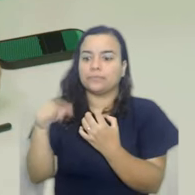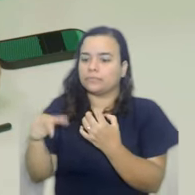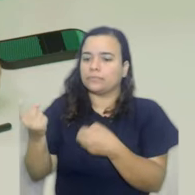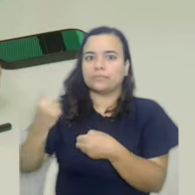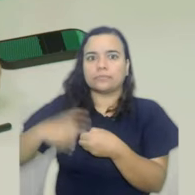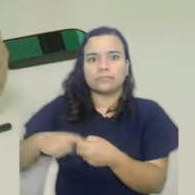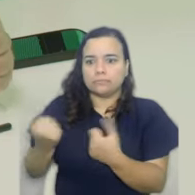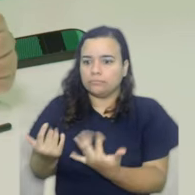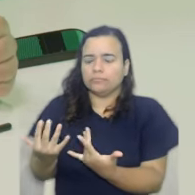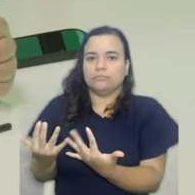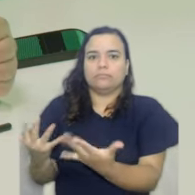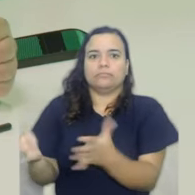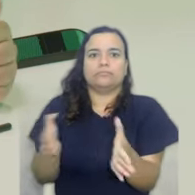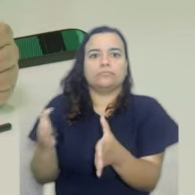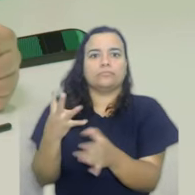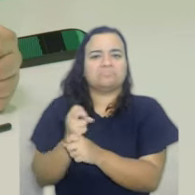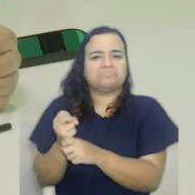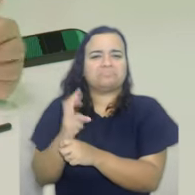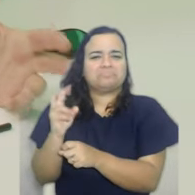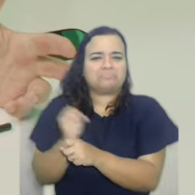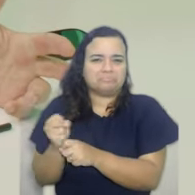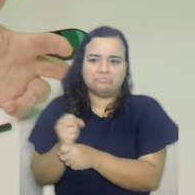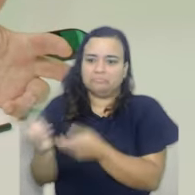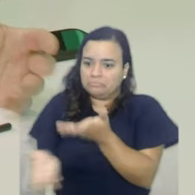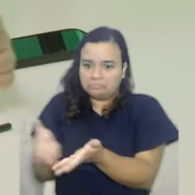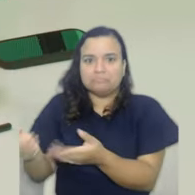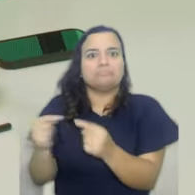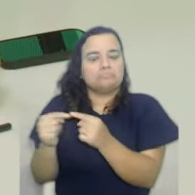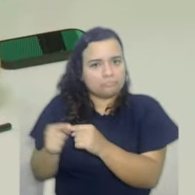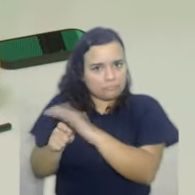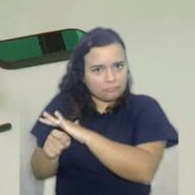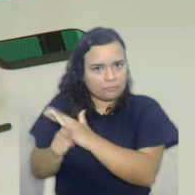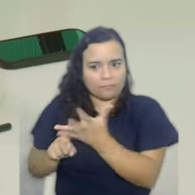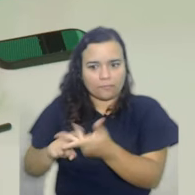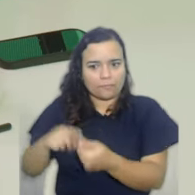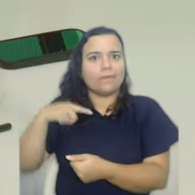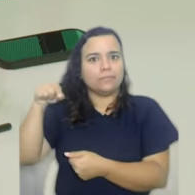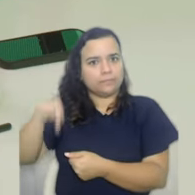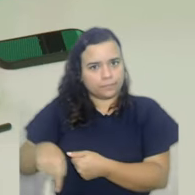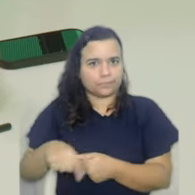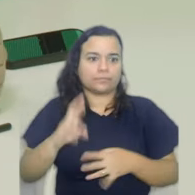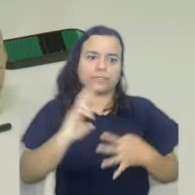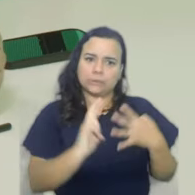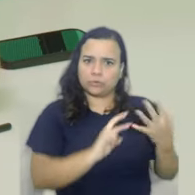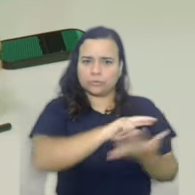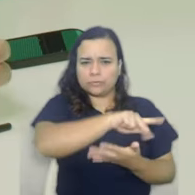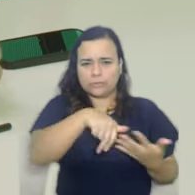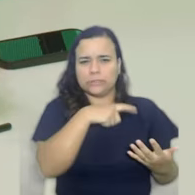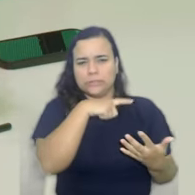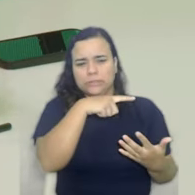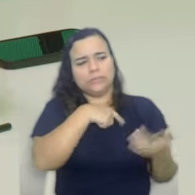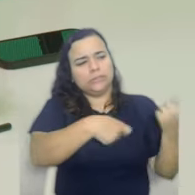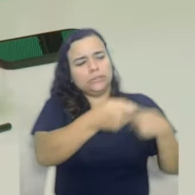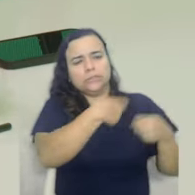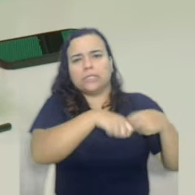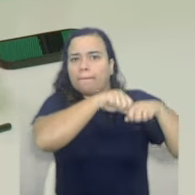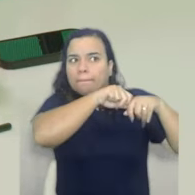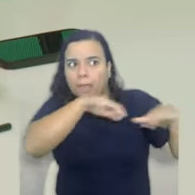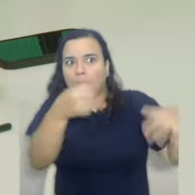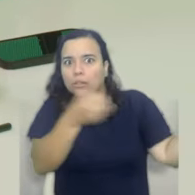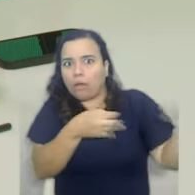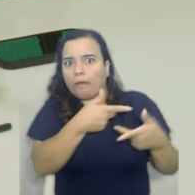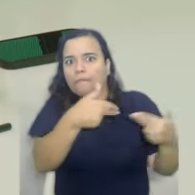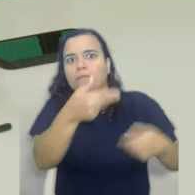tá nascendo fiagro para isso então assim tem muito recurso no mercado muita tendência diferente muita coisa nova para